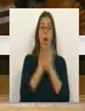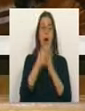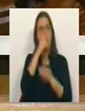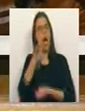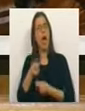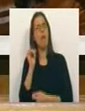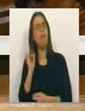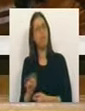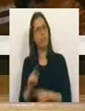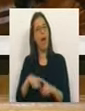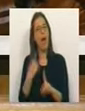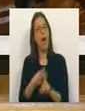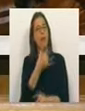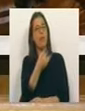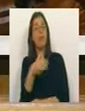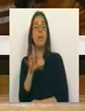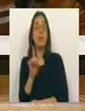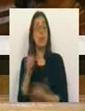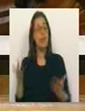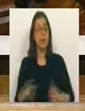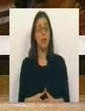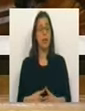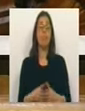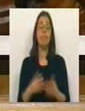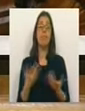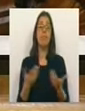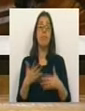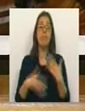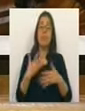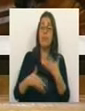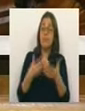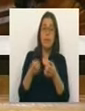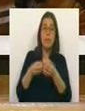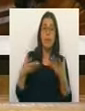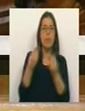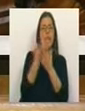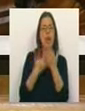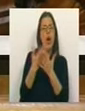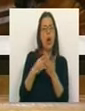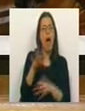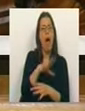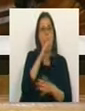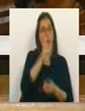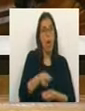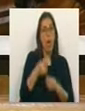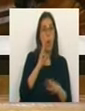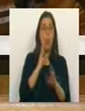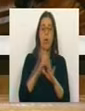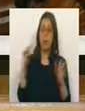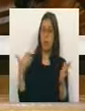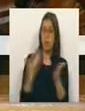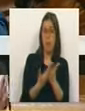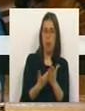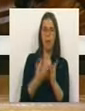da agricultura para 2016. A dinâmica económica a que o setor agrícola ganhou nos últimos